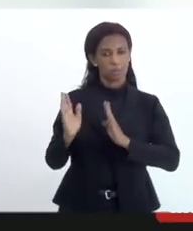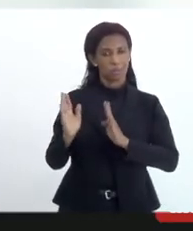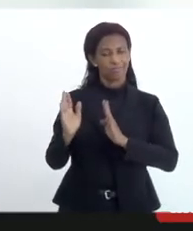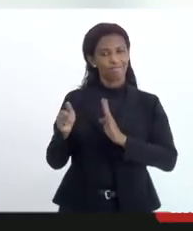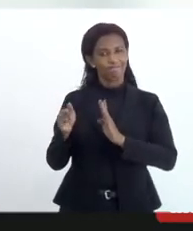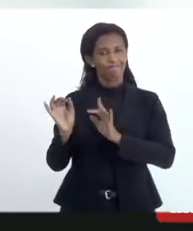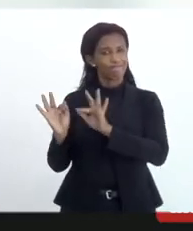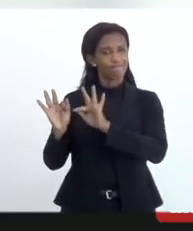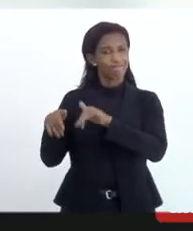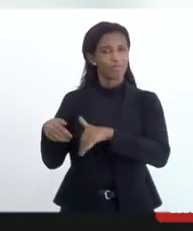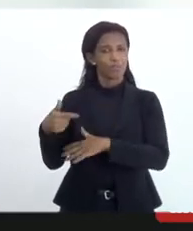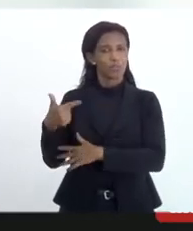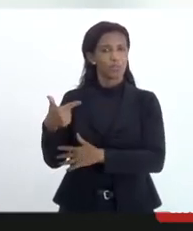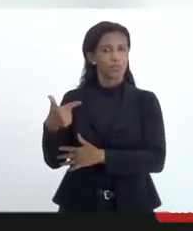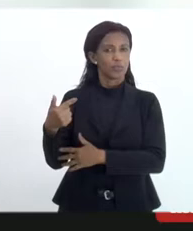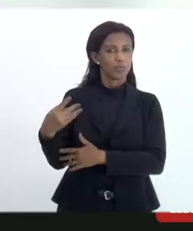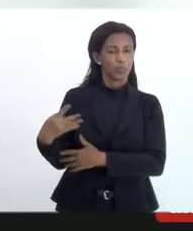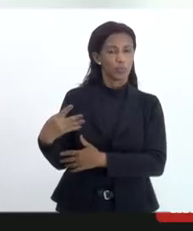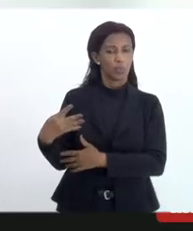expiraria no dia